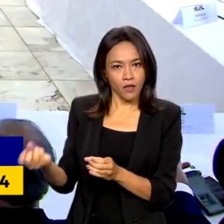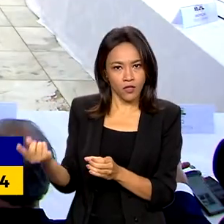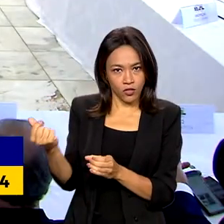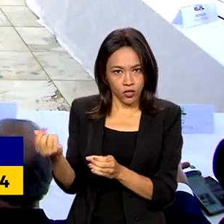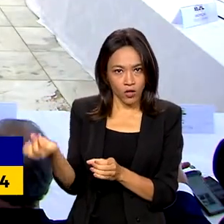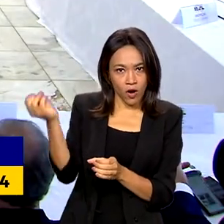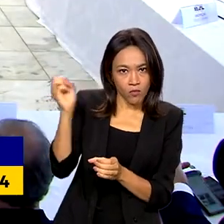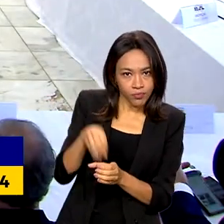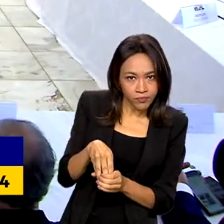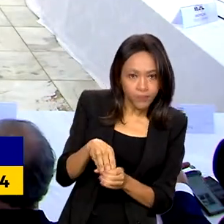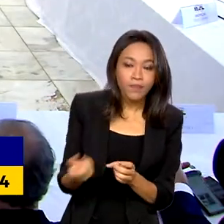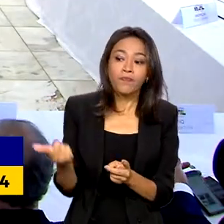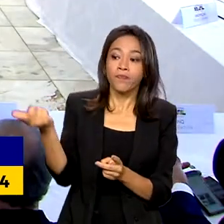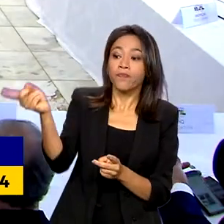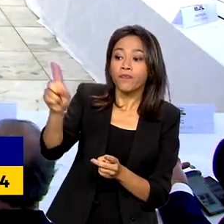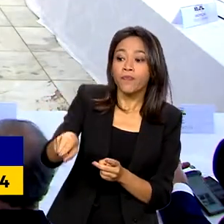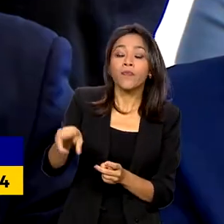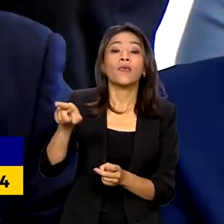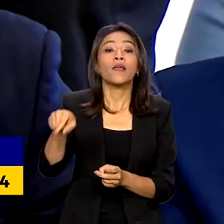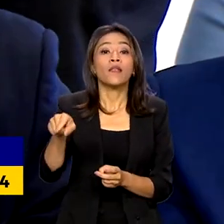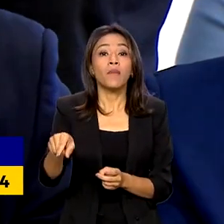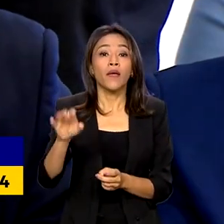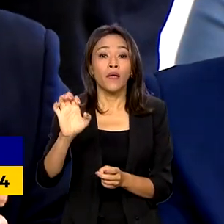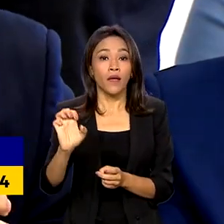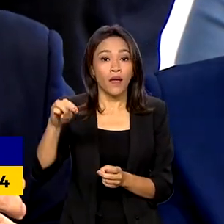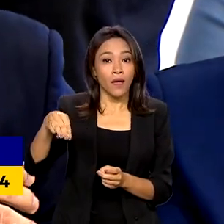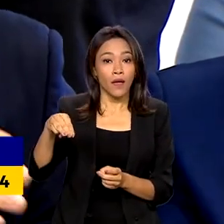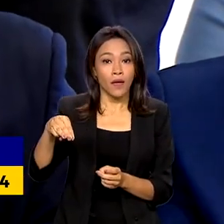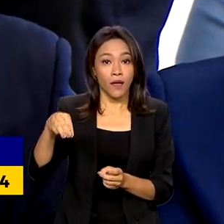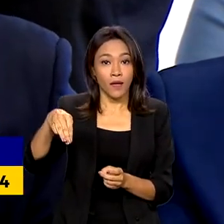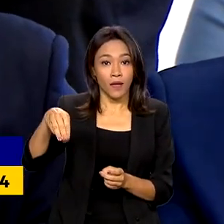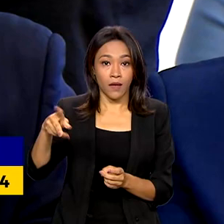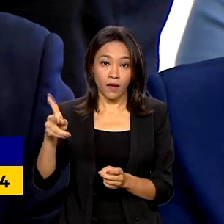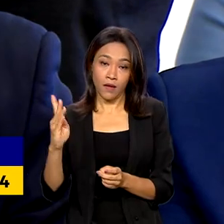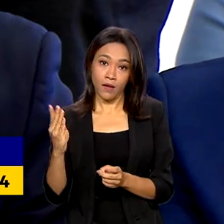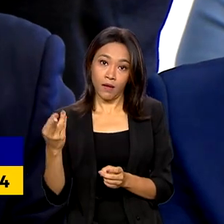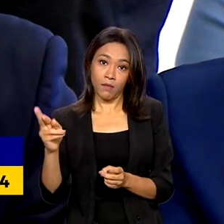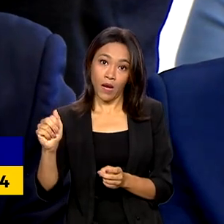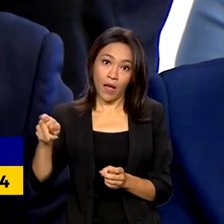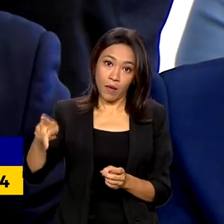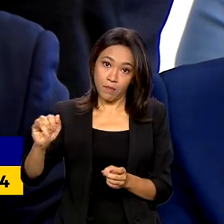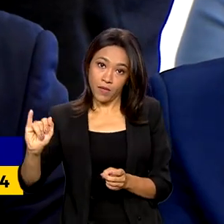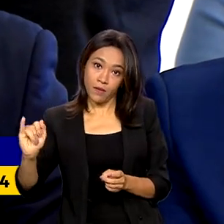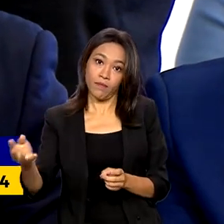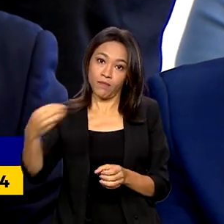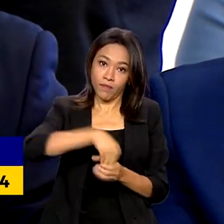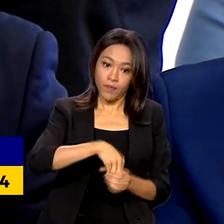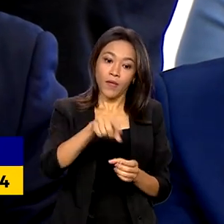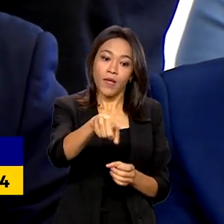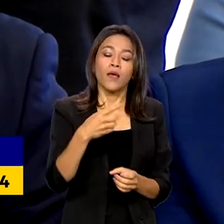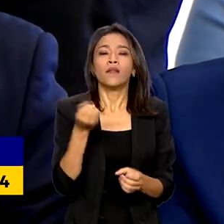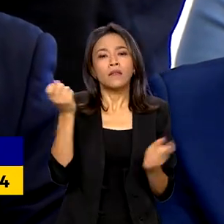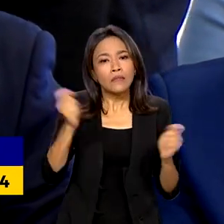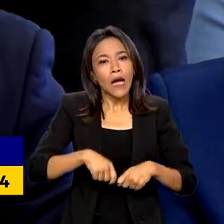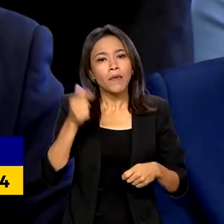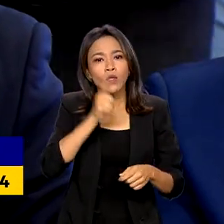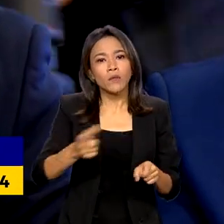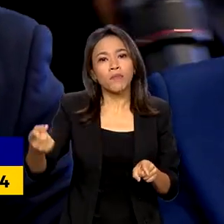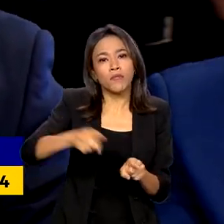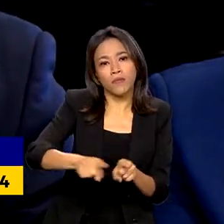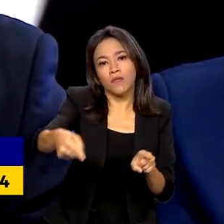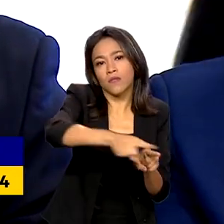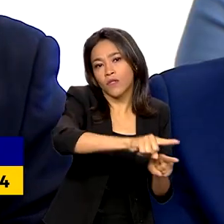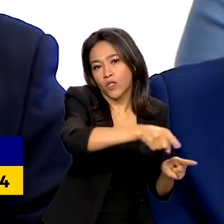Desenvolvimento Econômico e Social, e Embrapi. Nós temos possibilidade de alavancar o financiamento e fazer parcerias tecnológicas